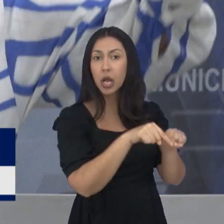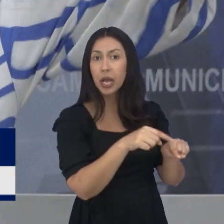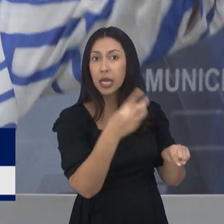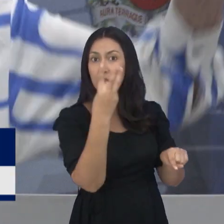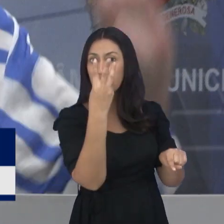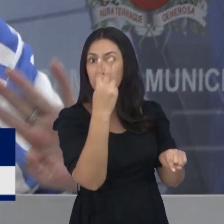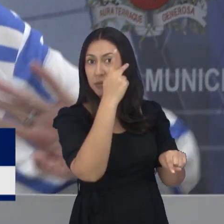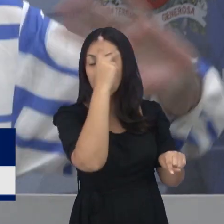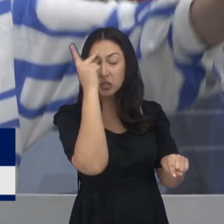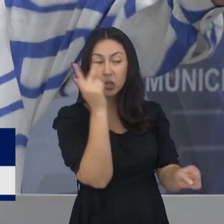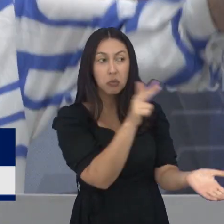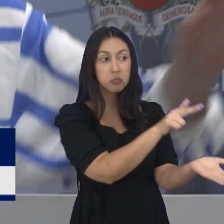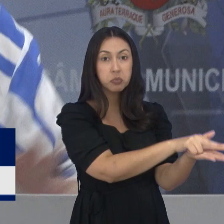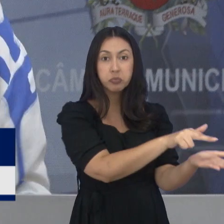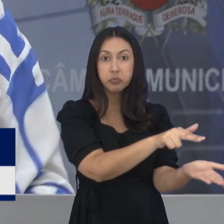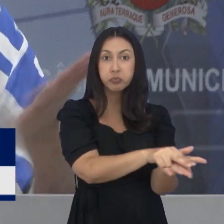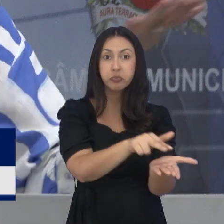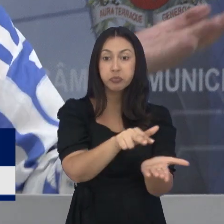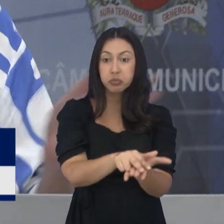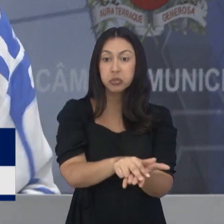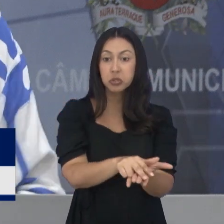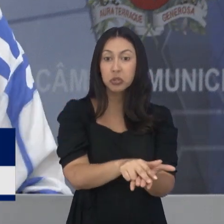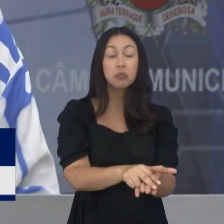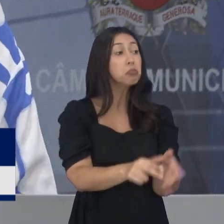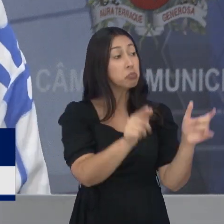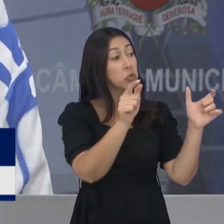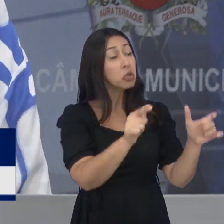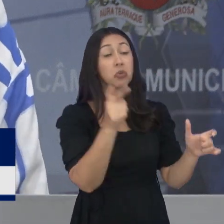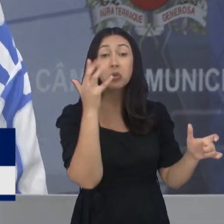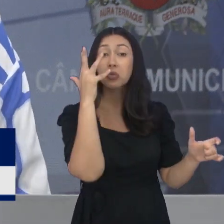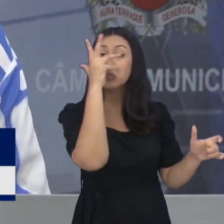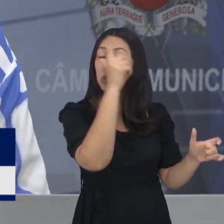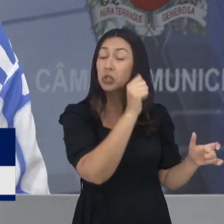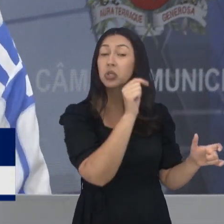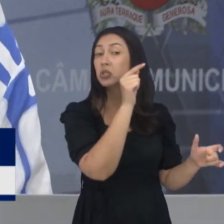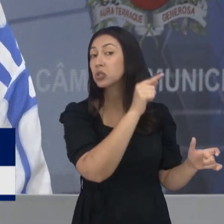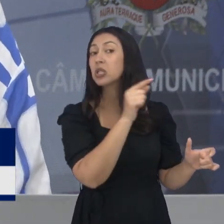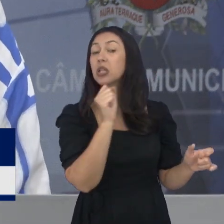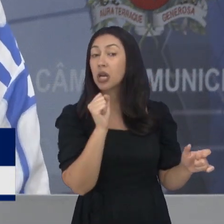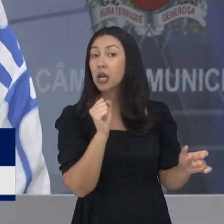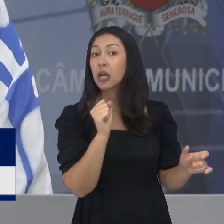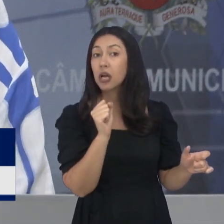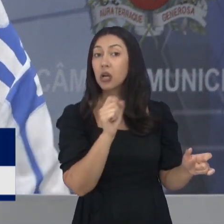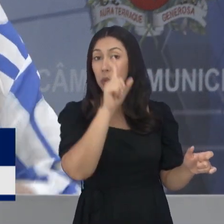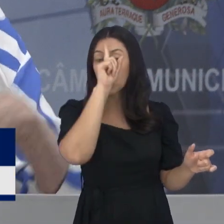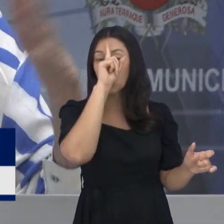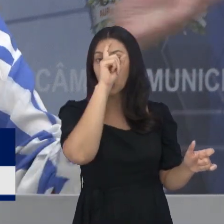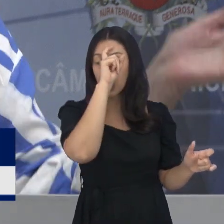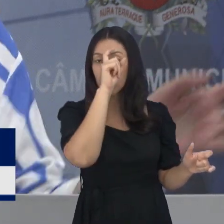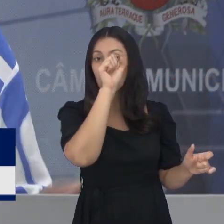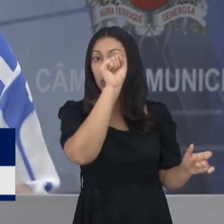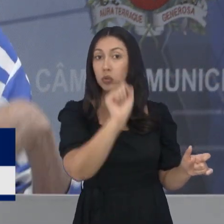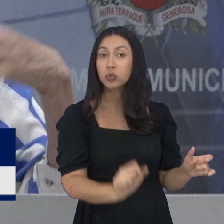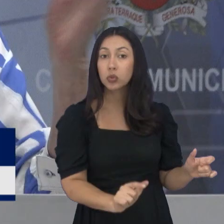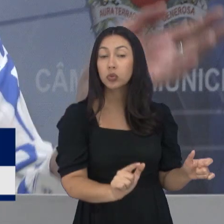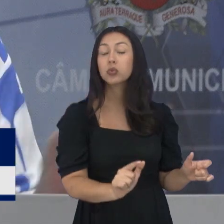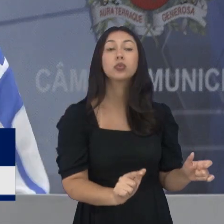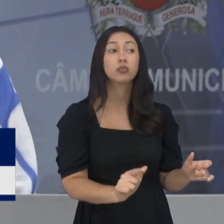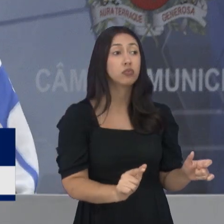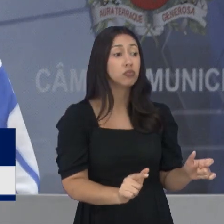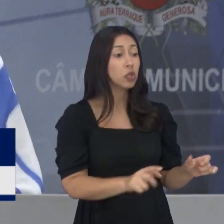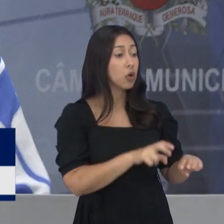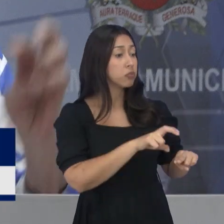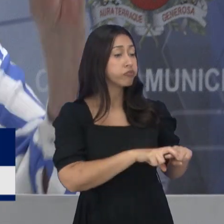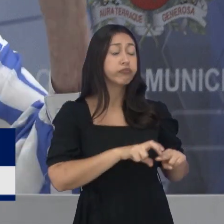lá no dengário, lá nas poltronas. Lugar bonito até, lá na Clínica Sul, no hospital da Clínica Sul. Lugar bonito, umas